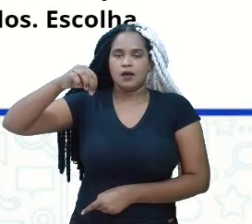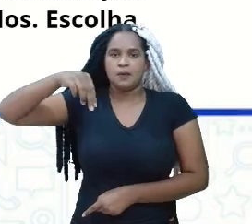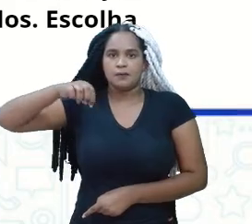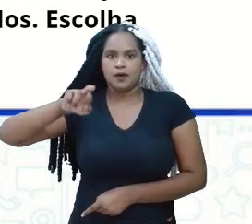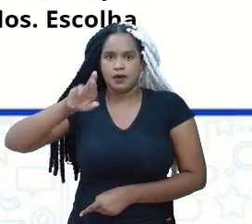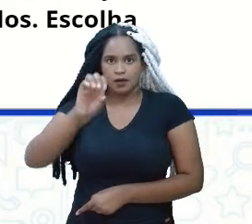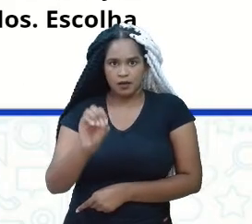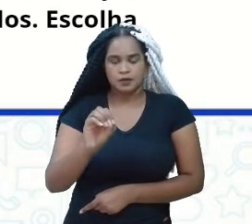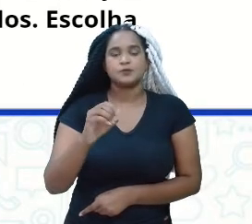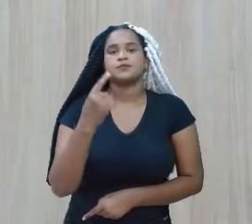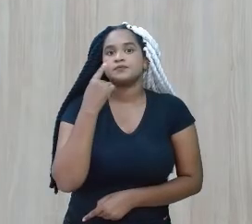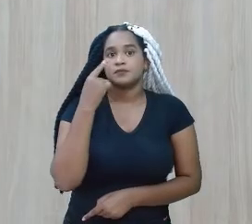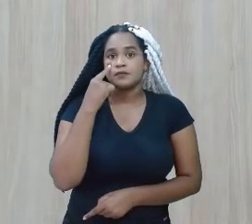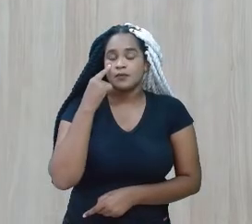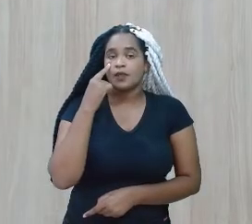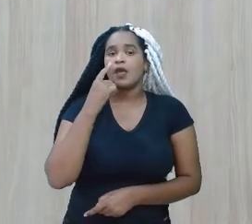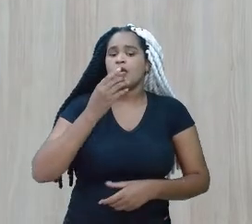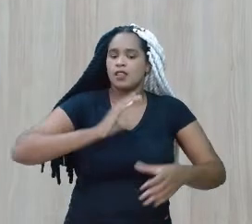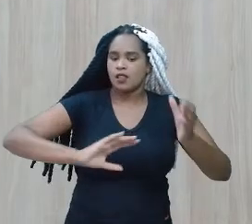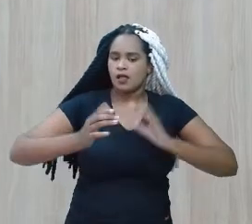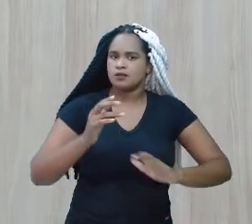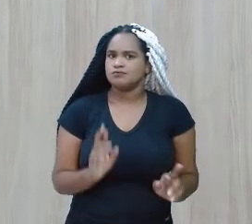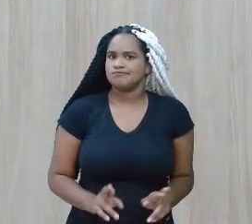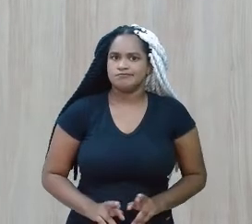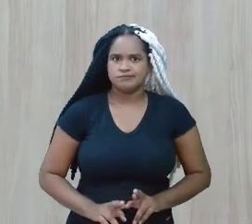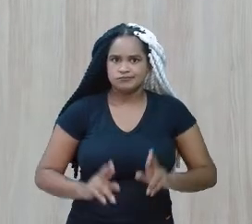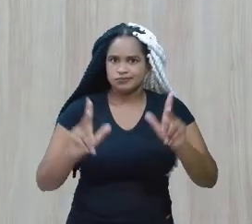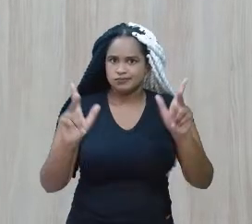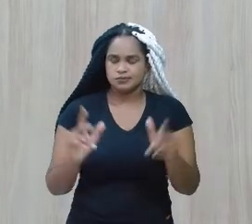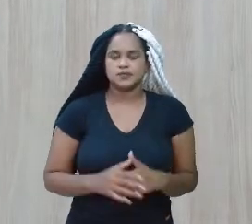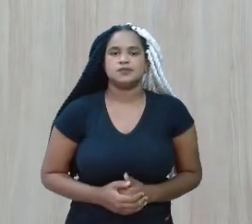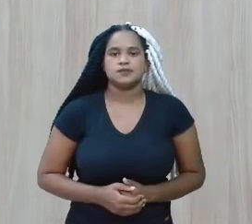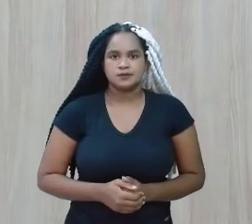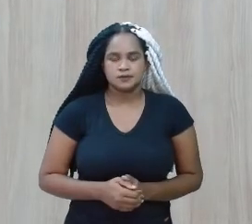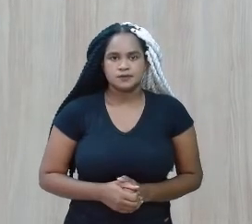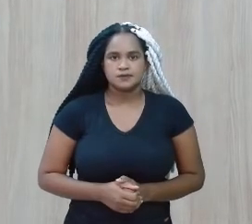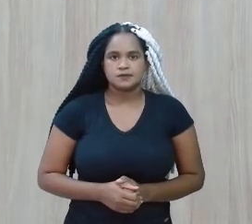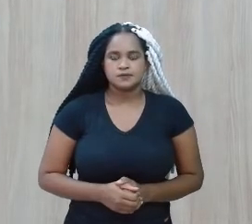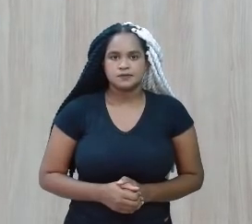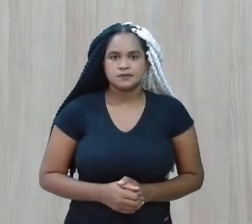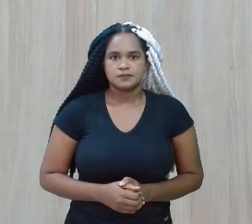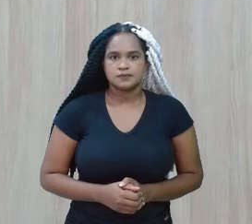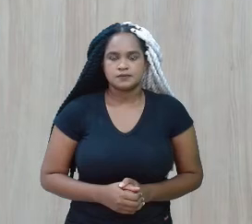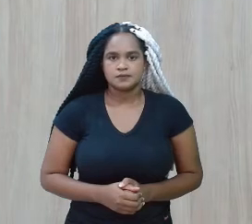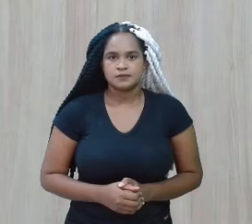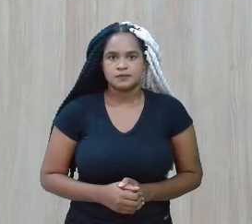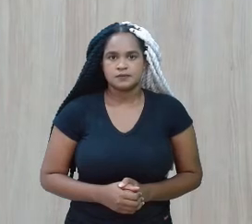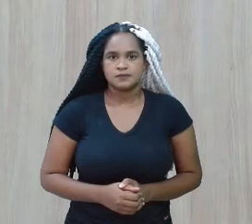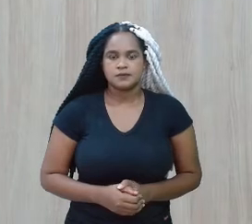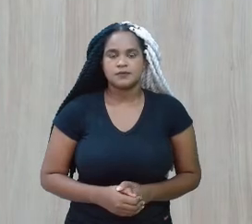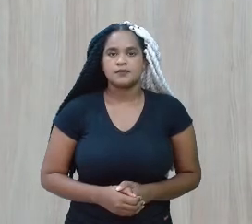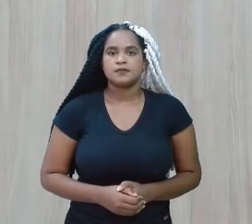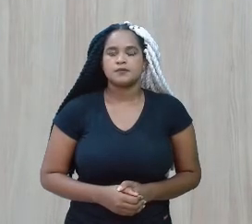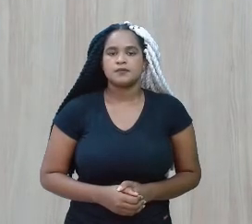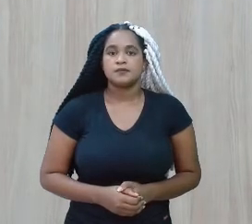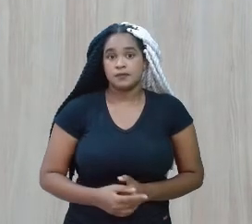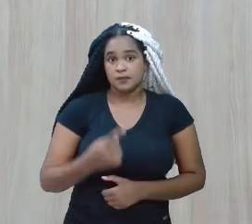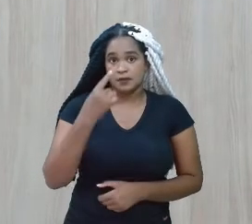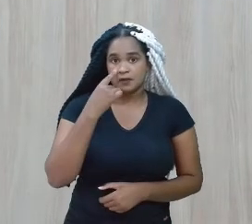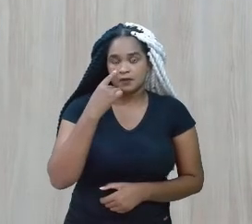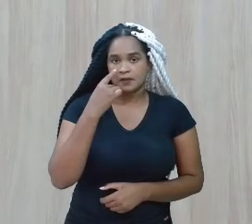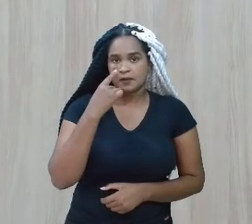diferente, que de certa forma é uma lenda que se tornou também uma lenda religiosa. Não é? Então, nós temos, envolve